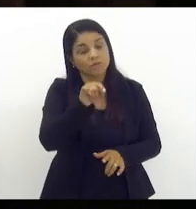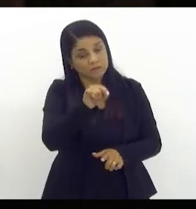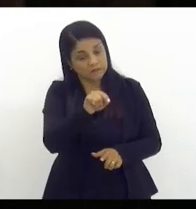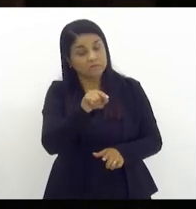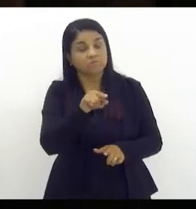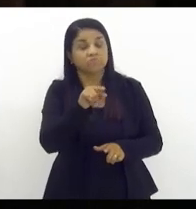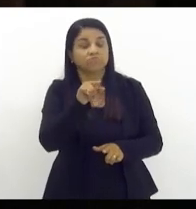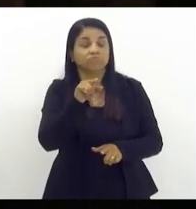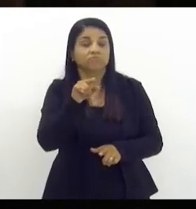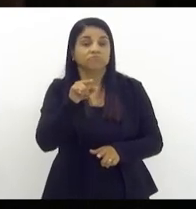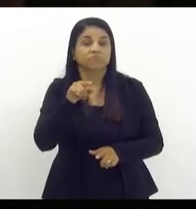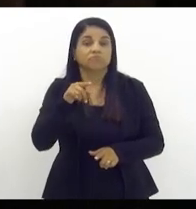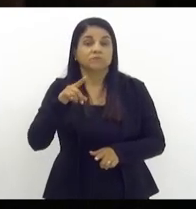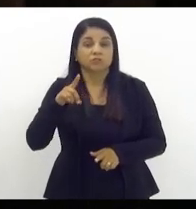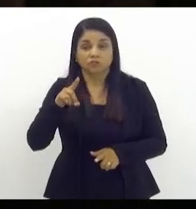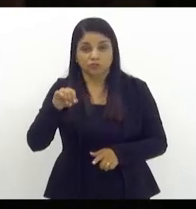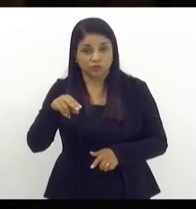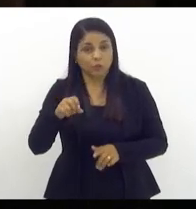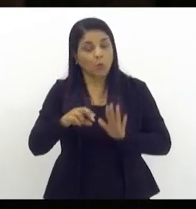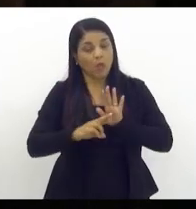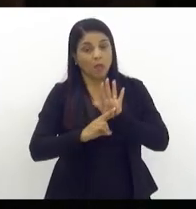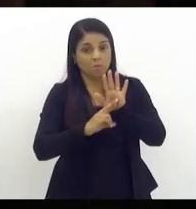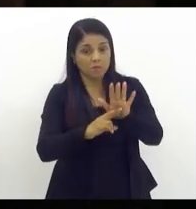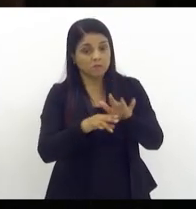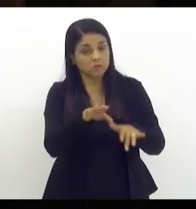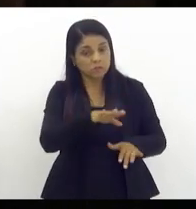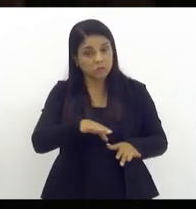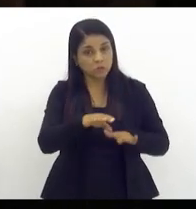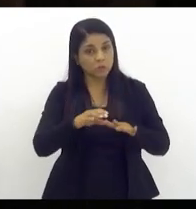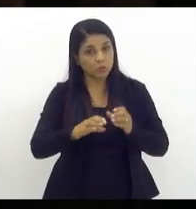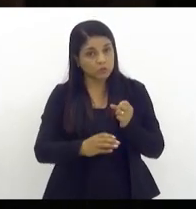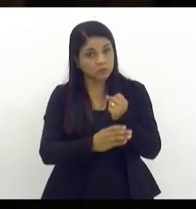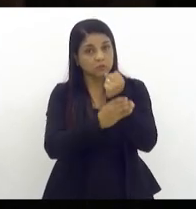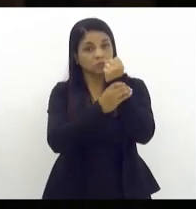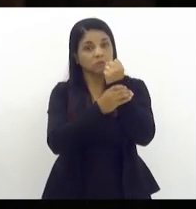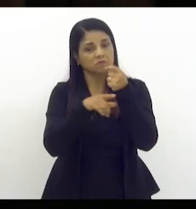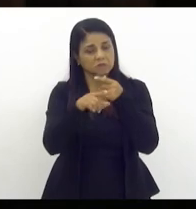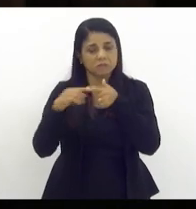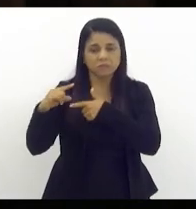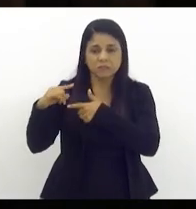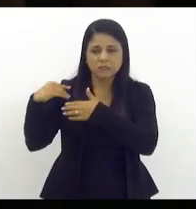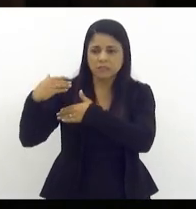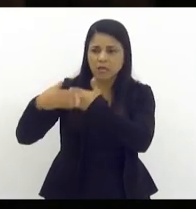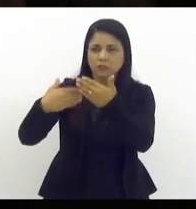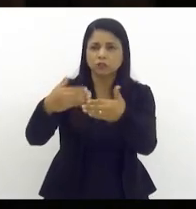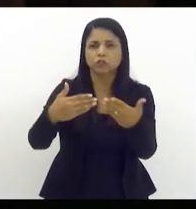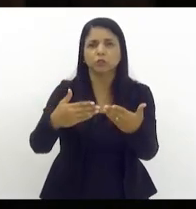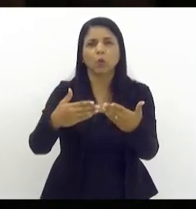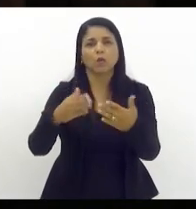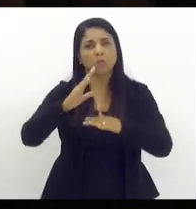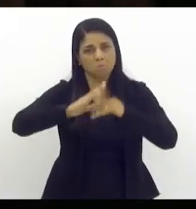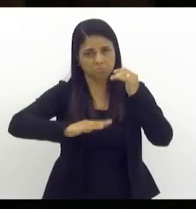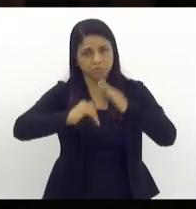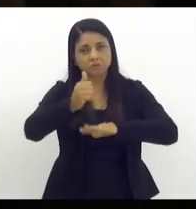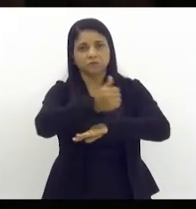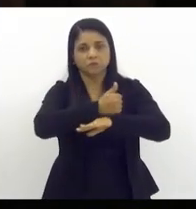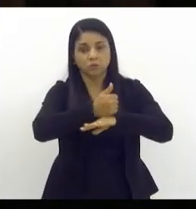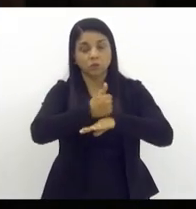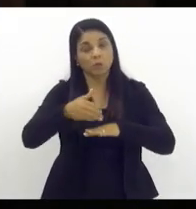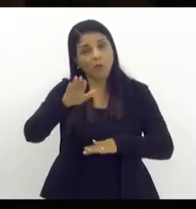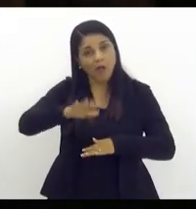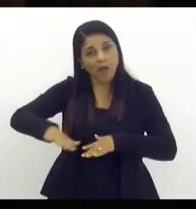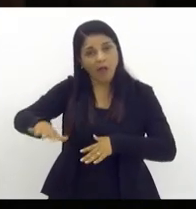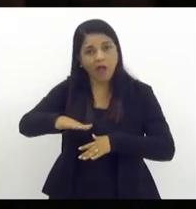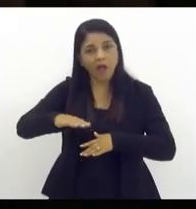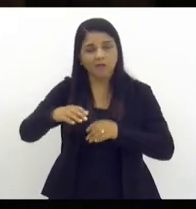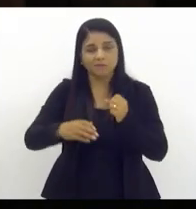do setor da segurança, né? Vossa Excelência tem uma trajetória profissional na área da segurança.